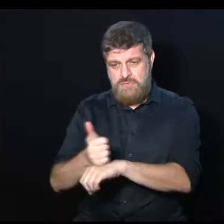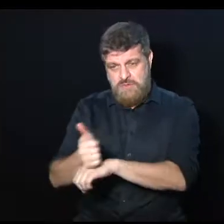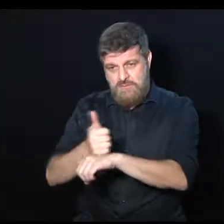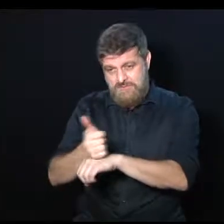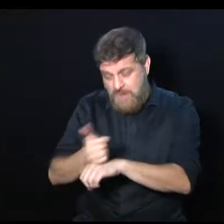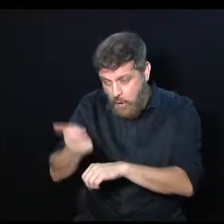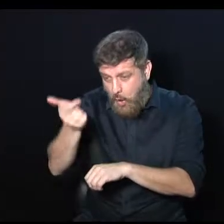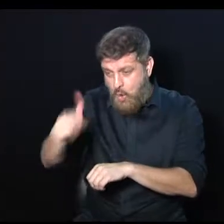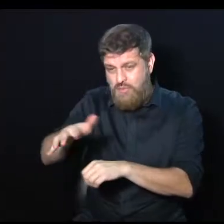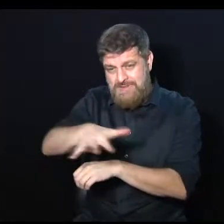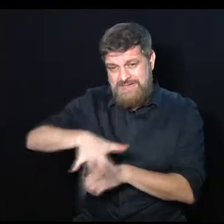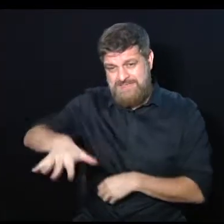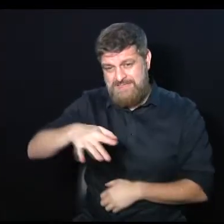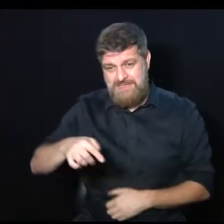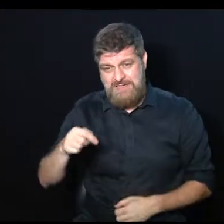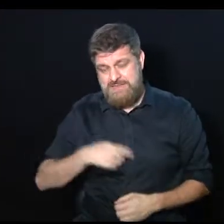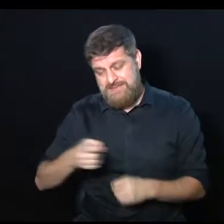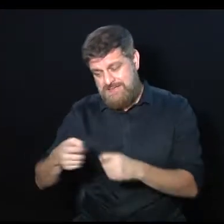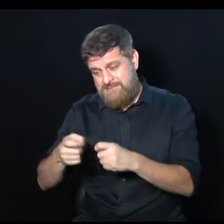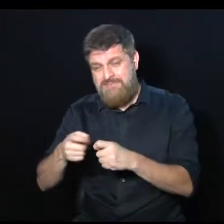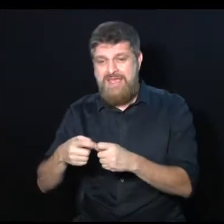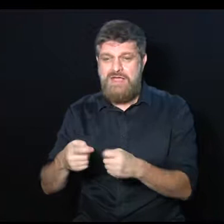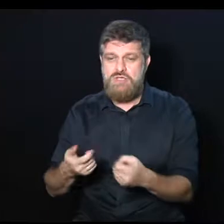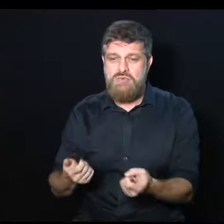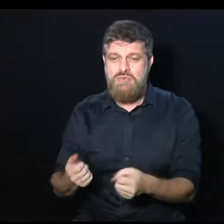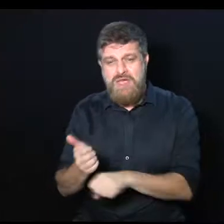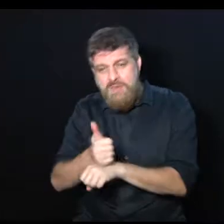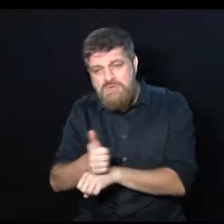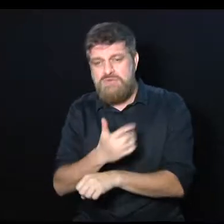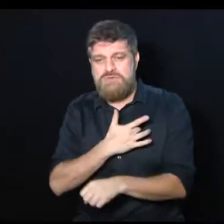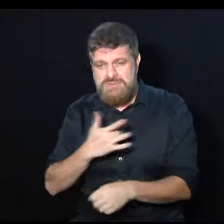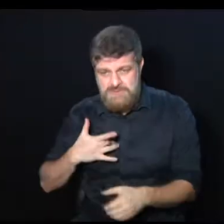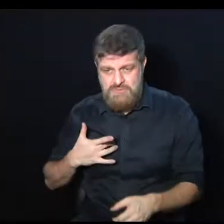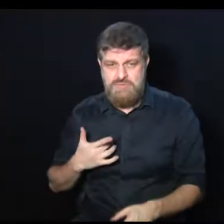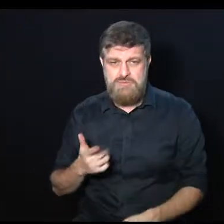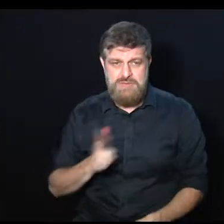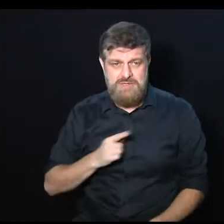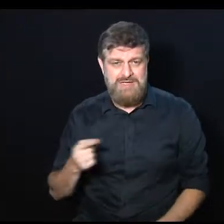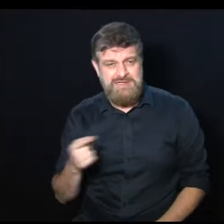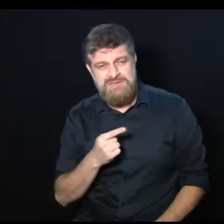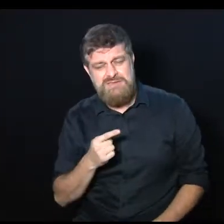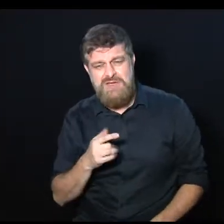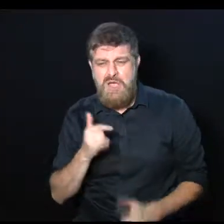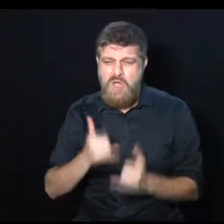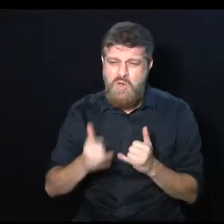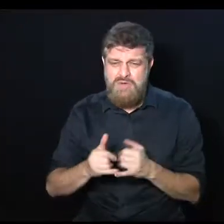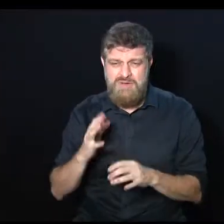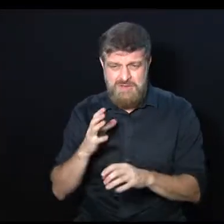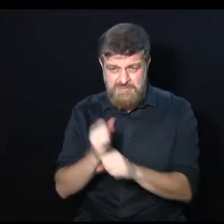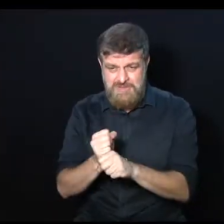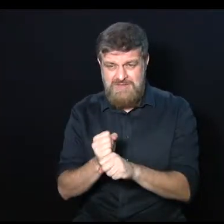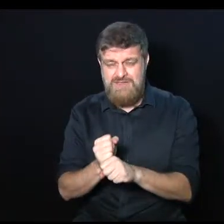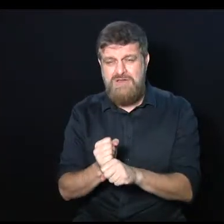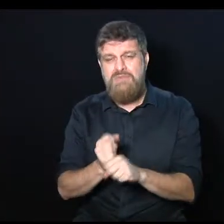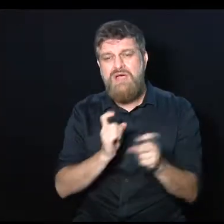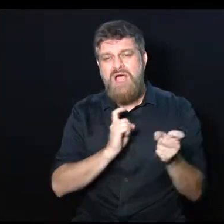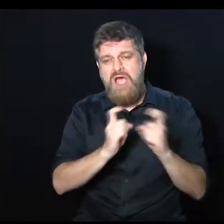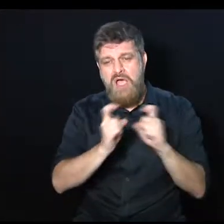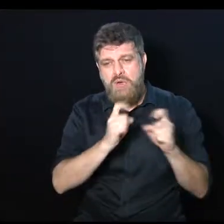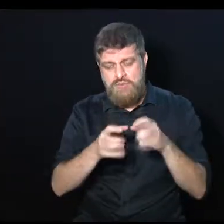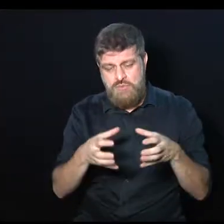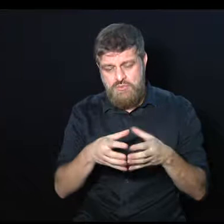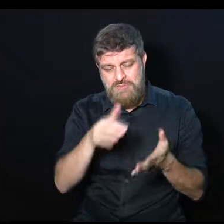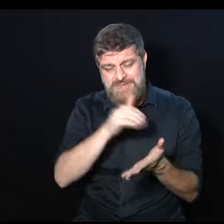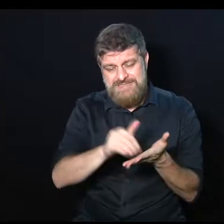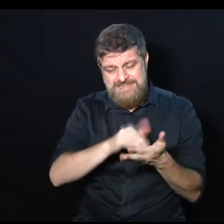áreas e residência profissional em saúde. Isso aqui é uma estimativa que a gente apresentou uma vez numa reunião na Secretaria de Vigilância Sanitária